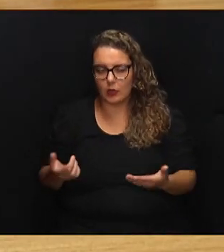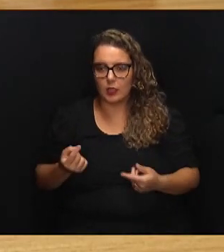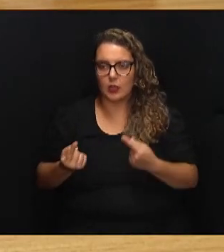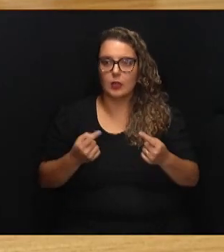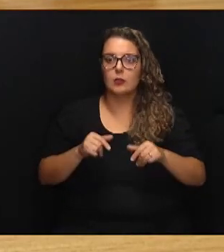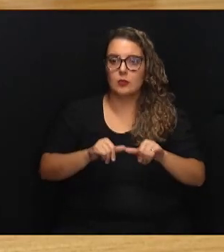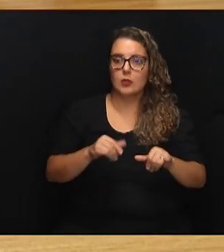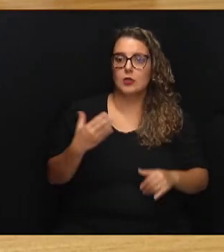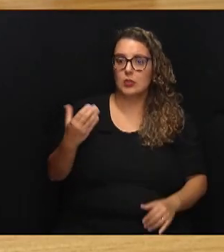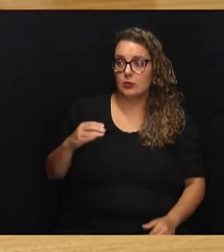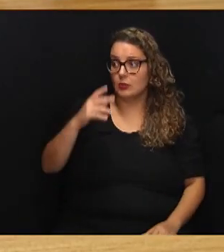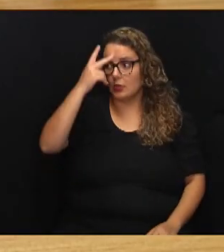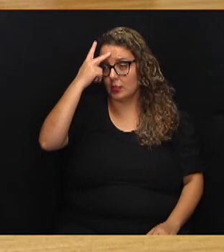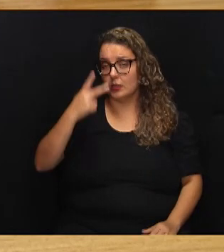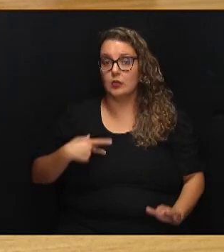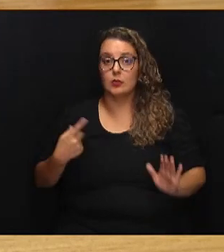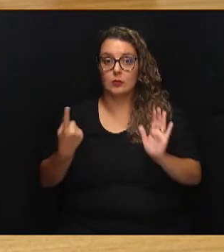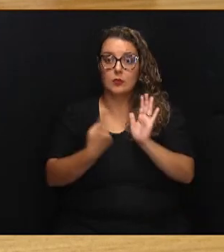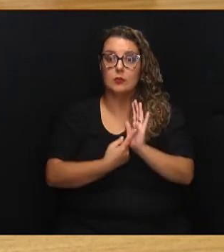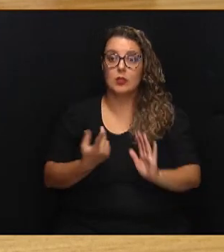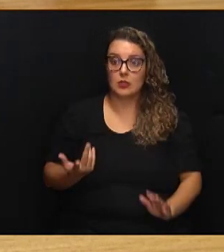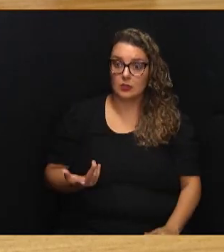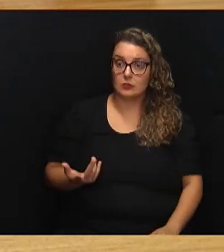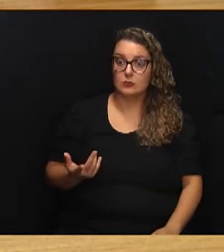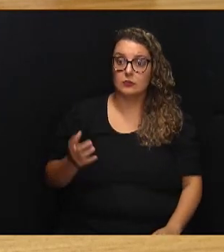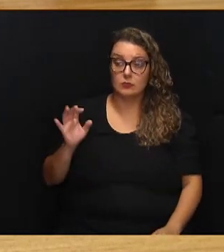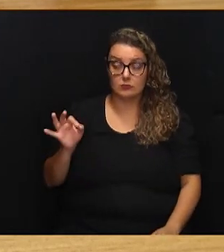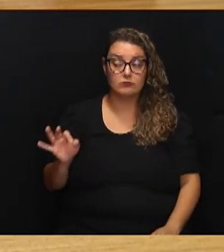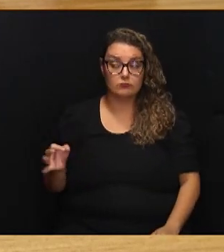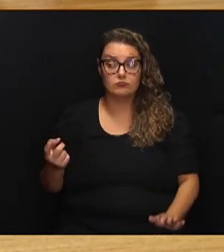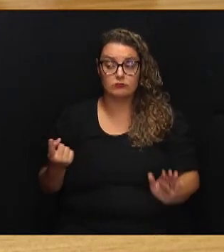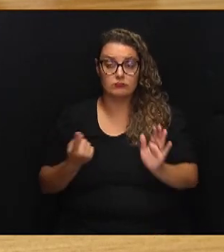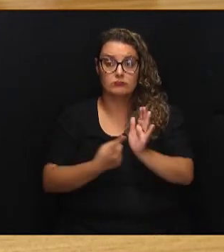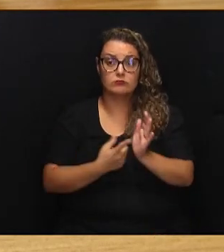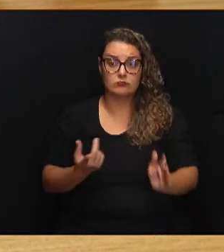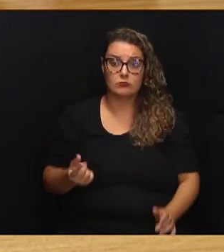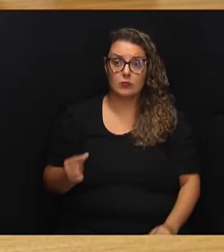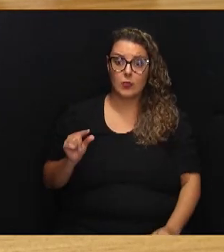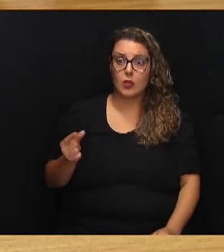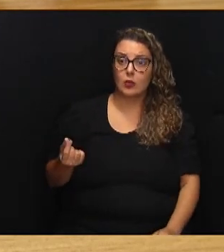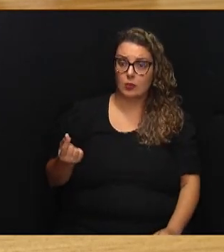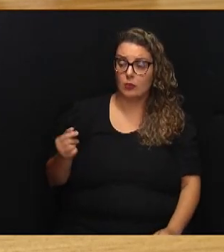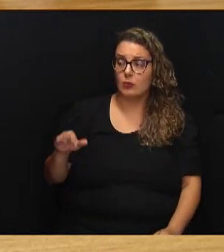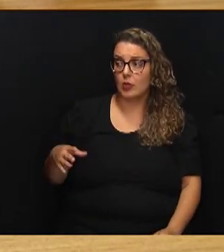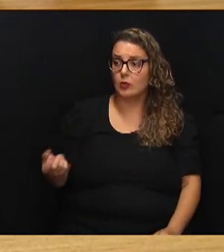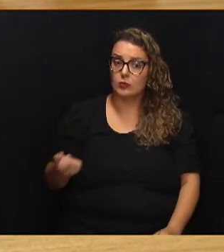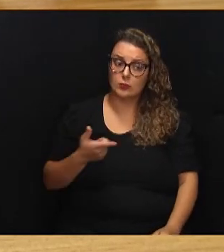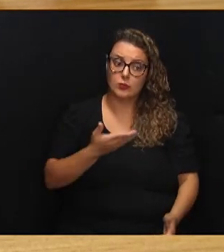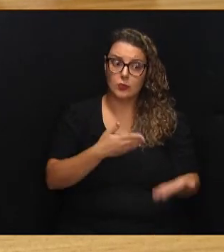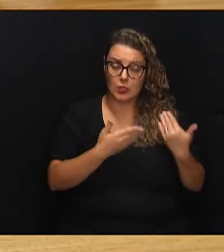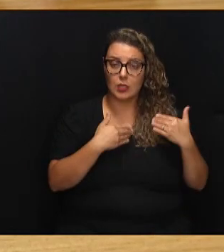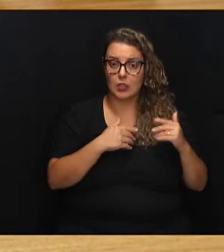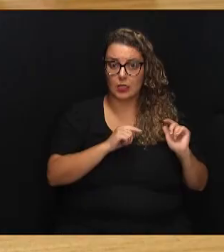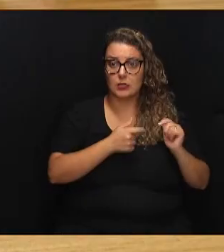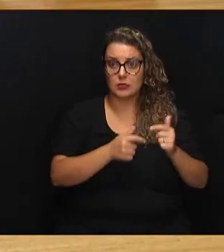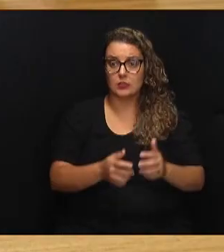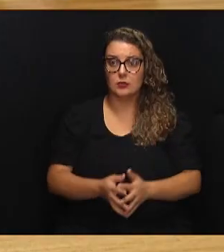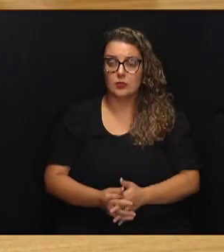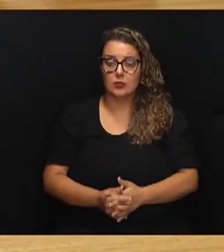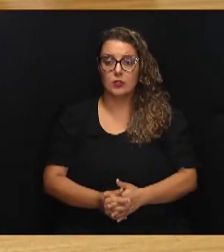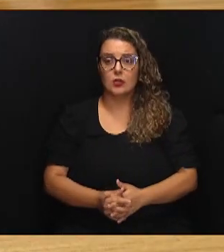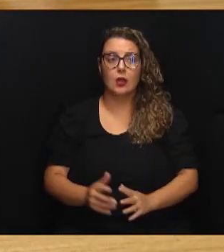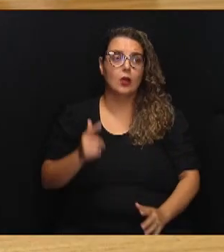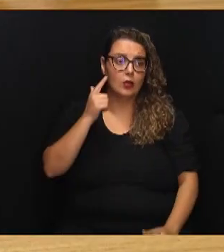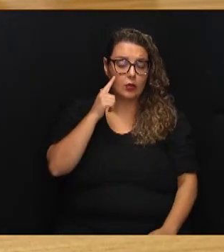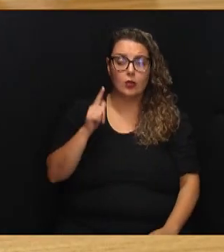agora lançando as suas próprias marcas e a tendência é que essas marcas sejam um pouquinho mais baratas do que as outras, né? Claro,